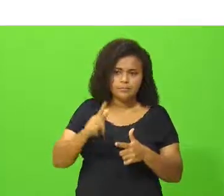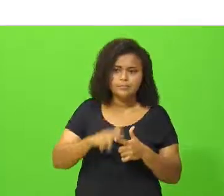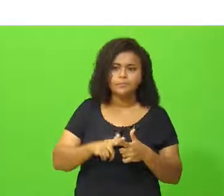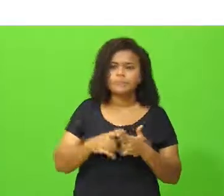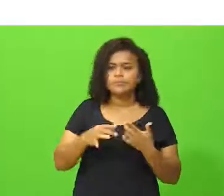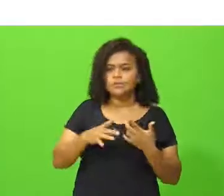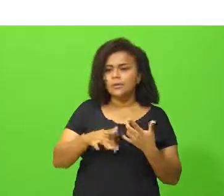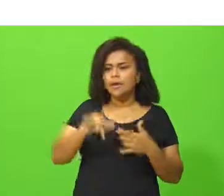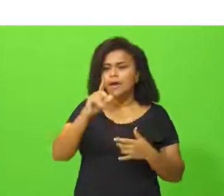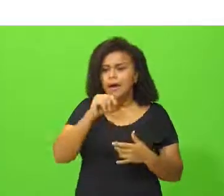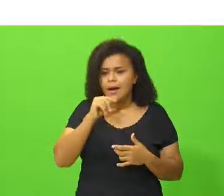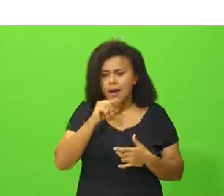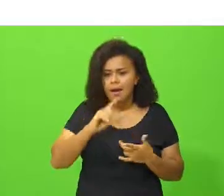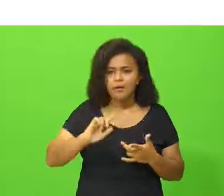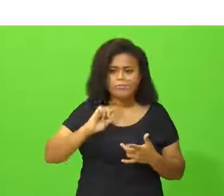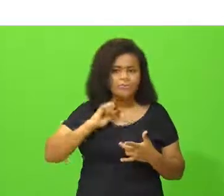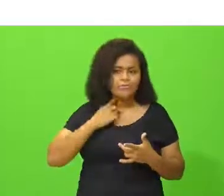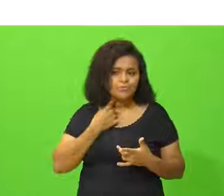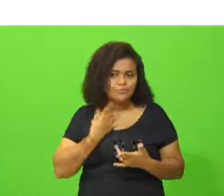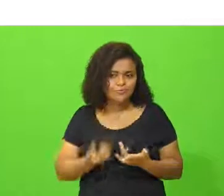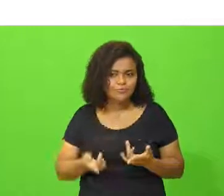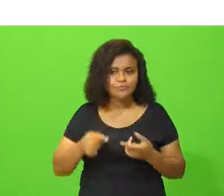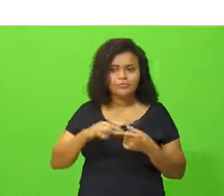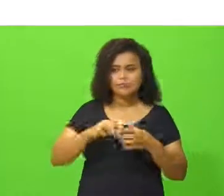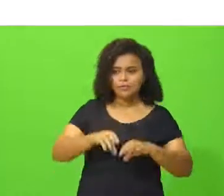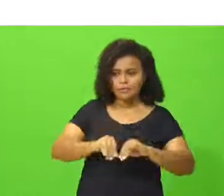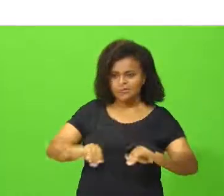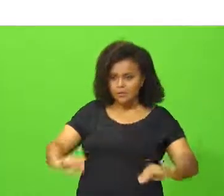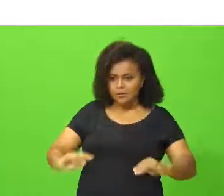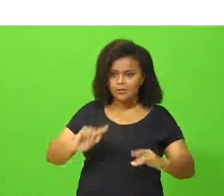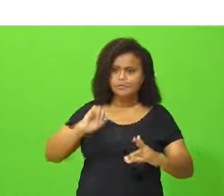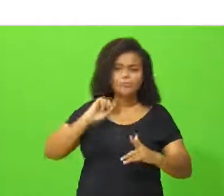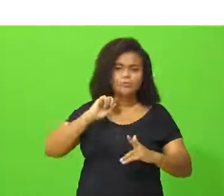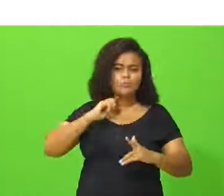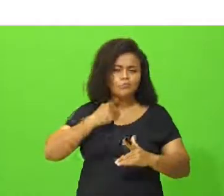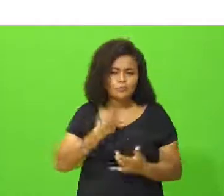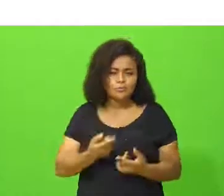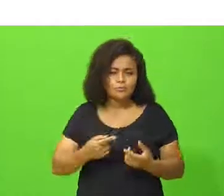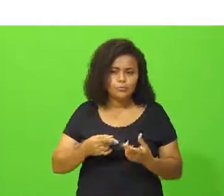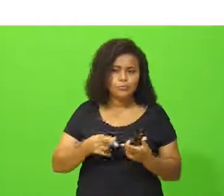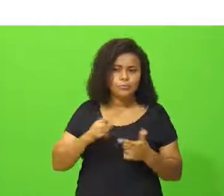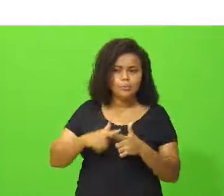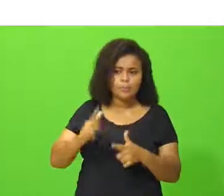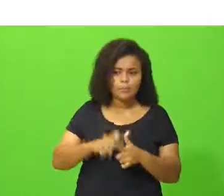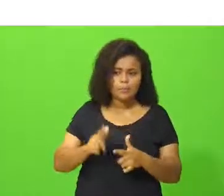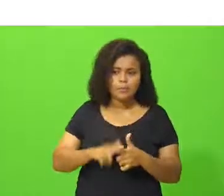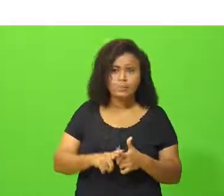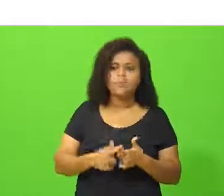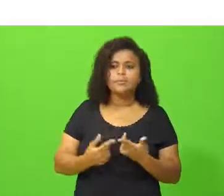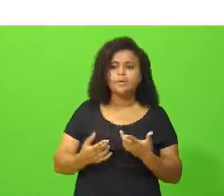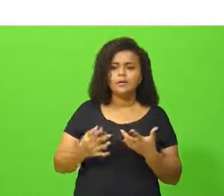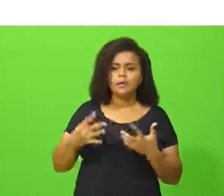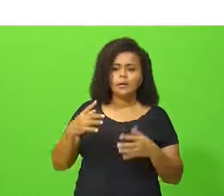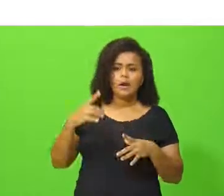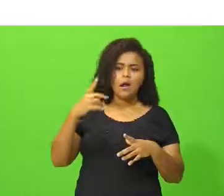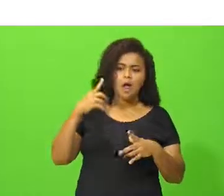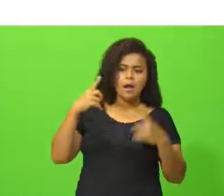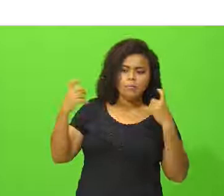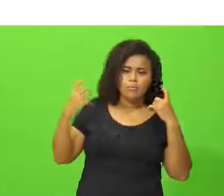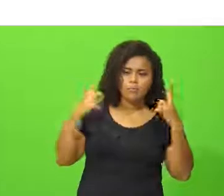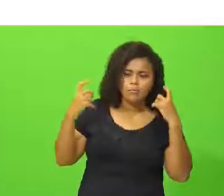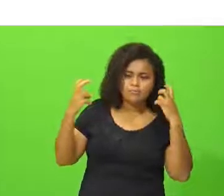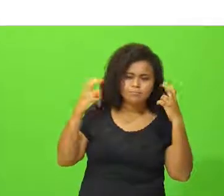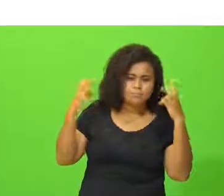da água, contaminação dos solos, impacto visual, excesso de ruído, alteração no período